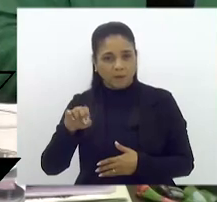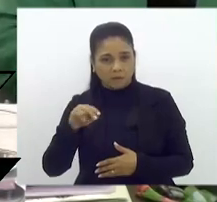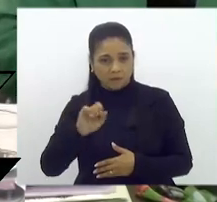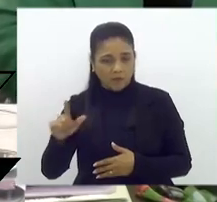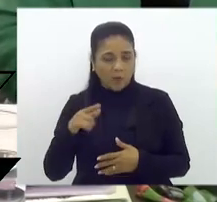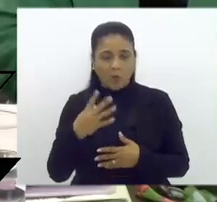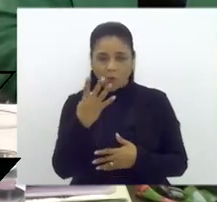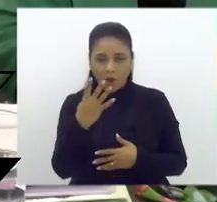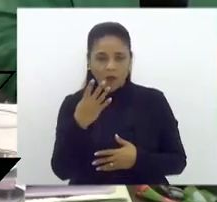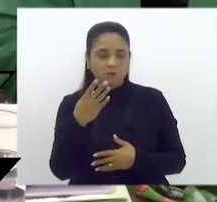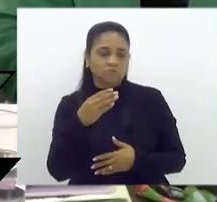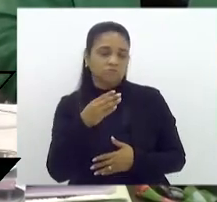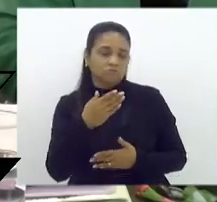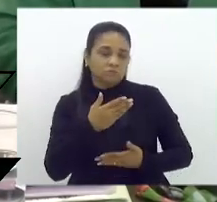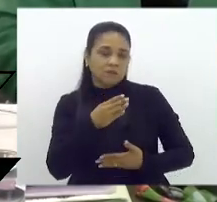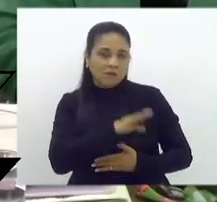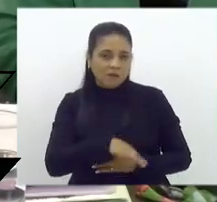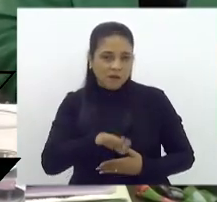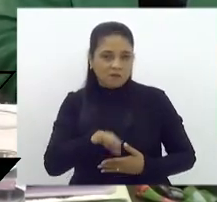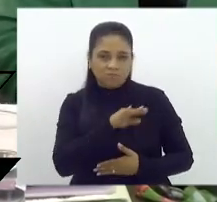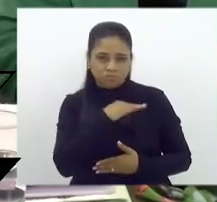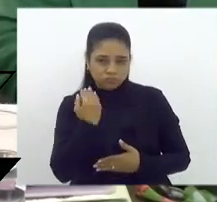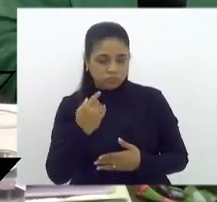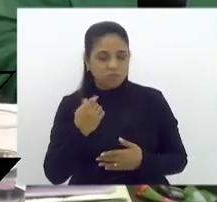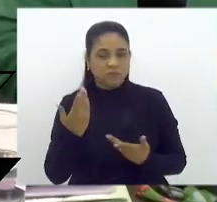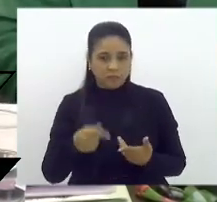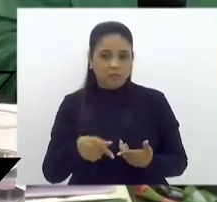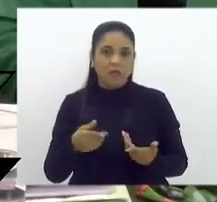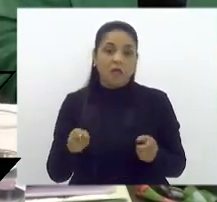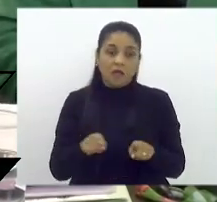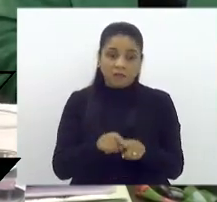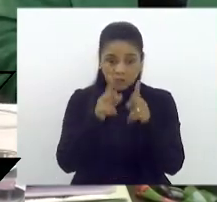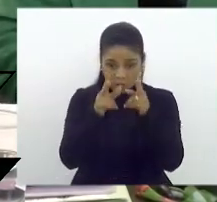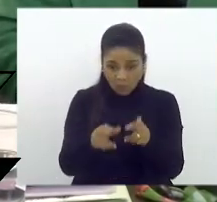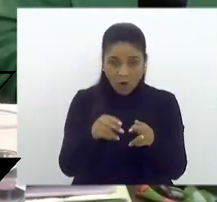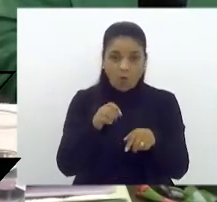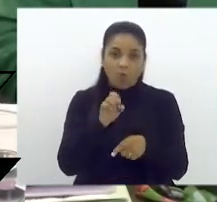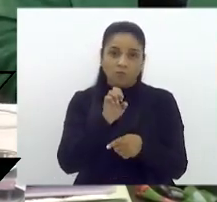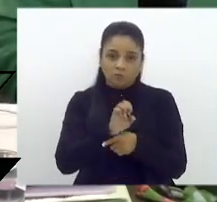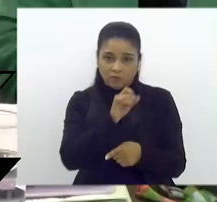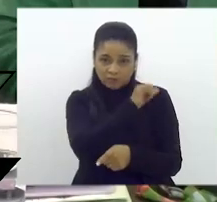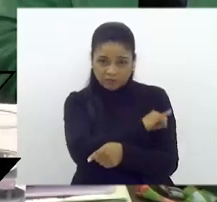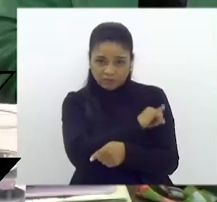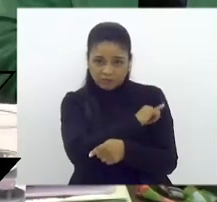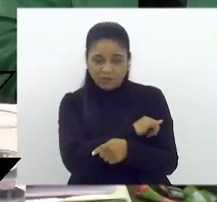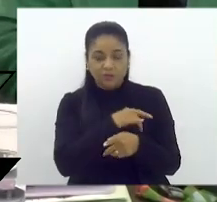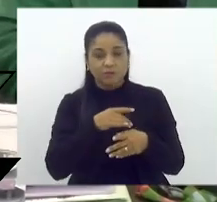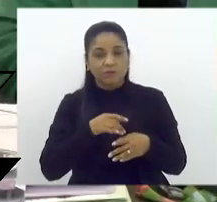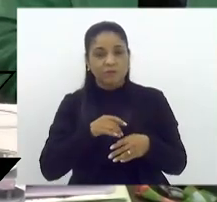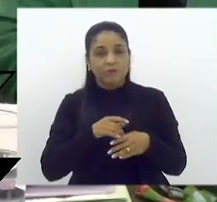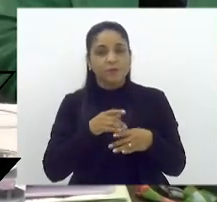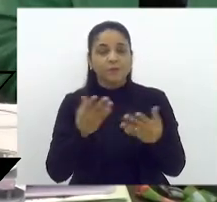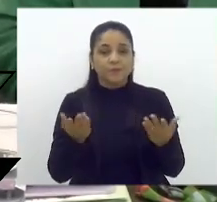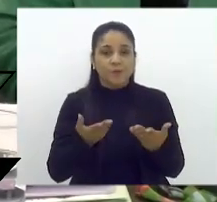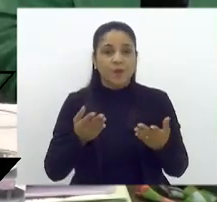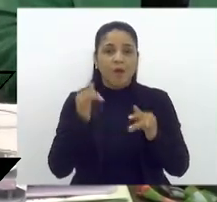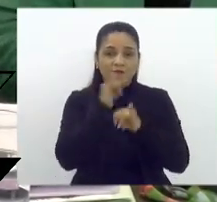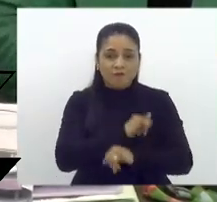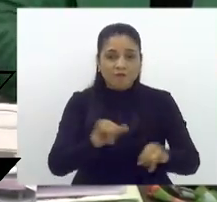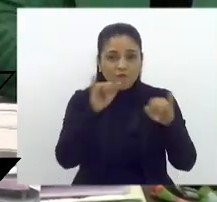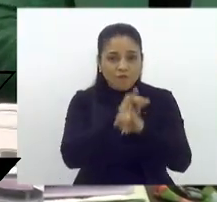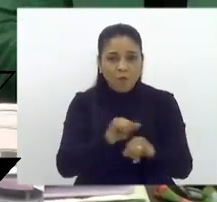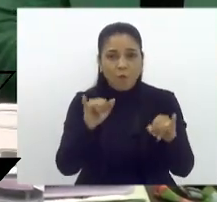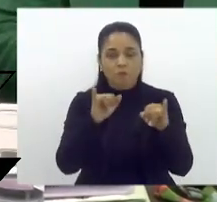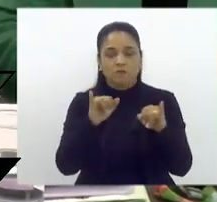no Machado. Aqui no Rio vem acontecendo também. E, assim, isso aí repercutiu hoje. O mecanismo da informação é